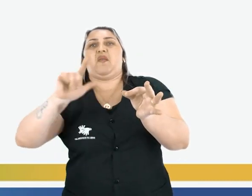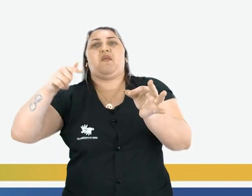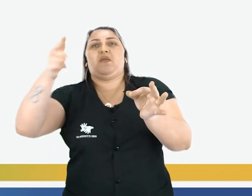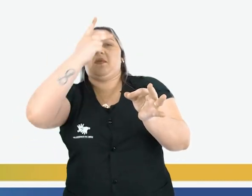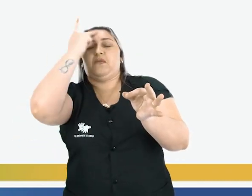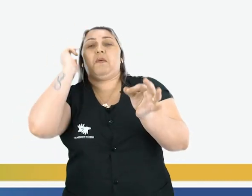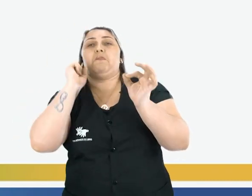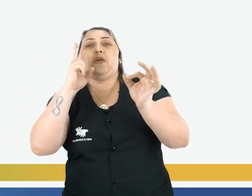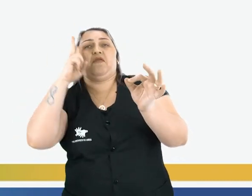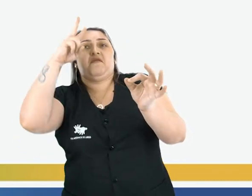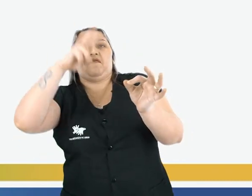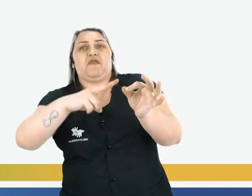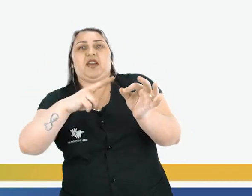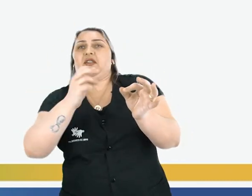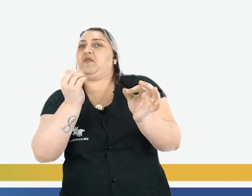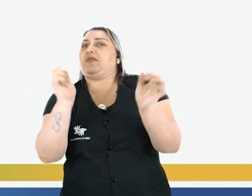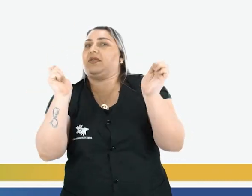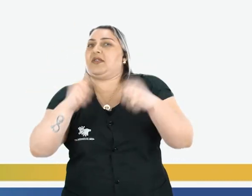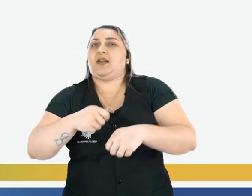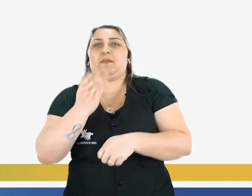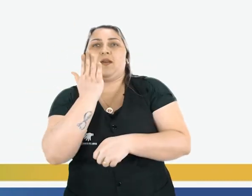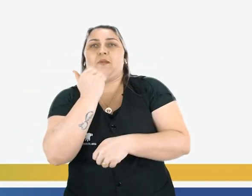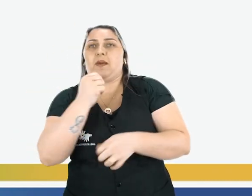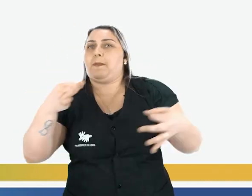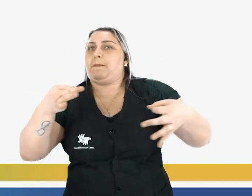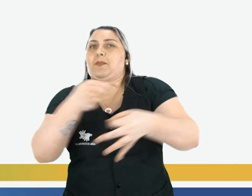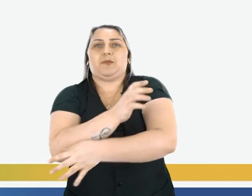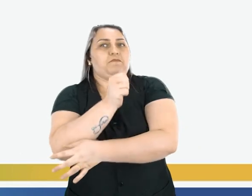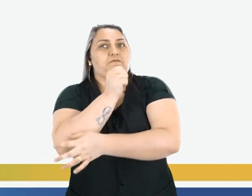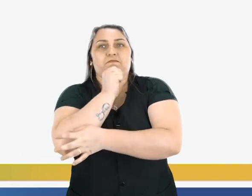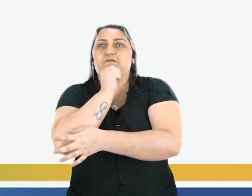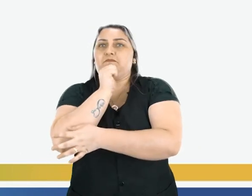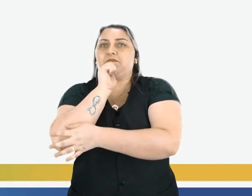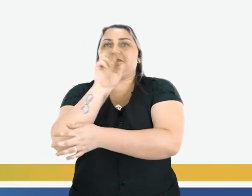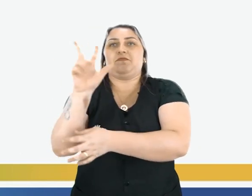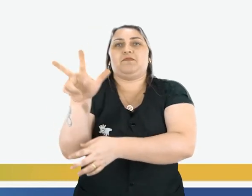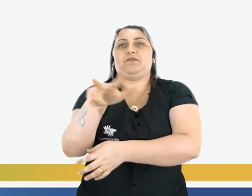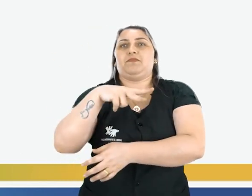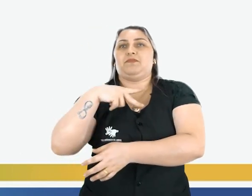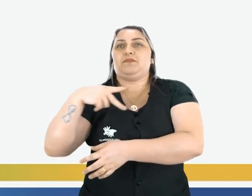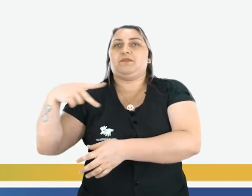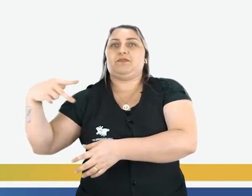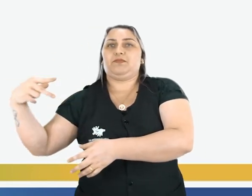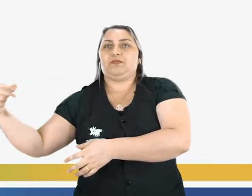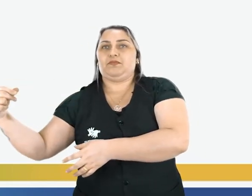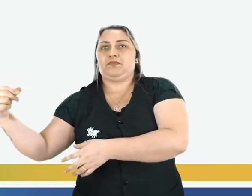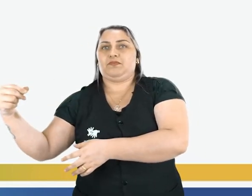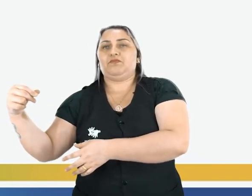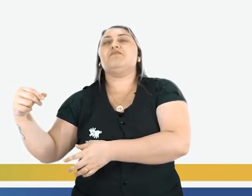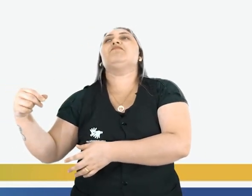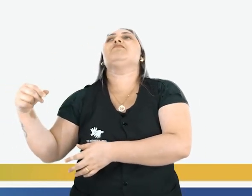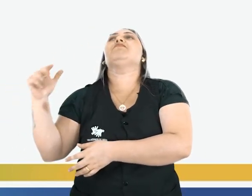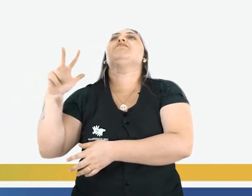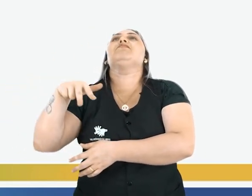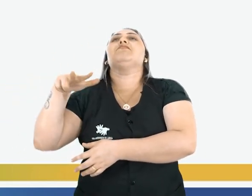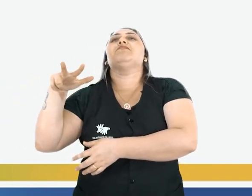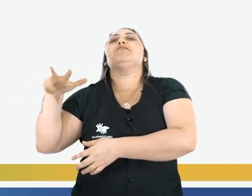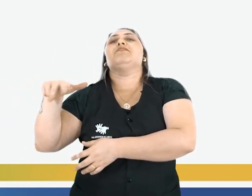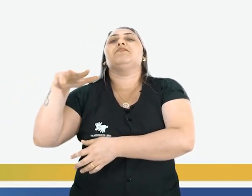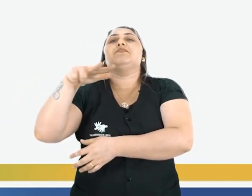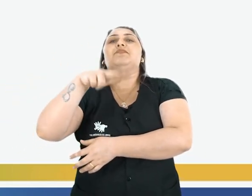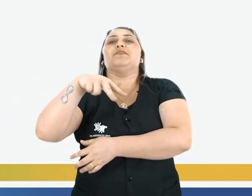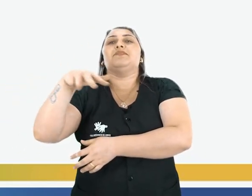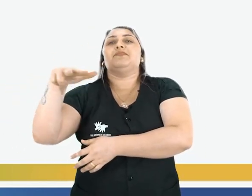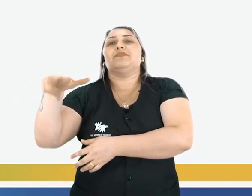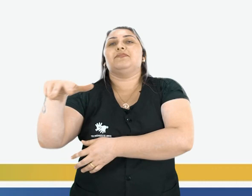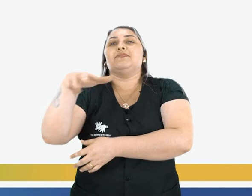pode ver que estão verdes. Virou as costas e foi-se embora de cabeça empinada.